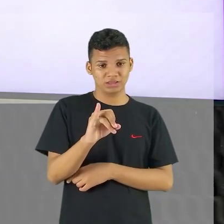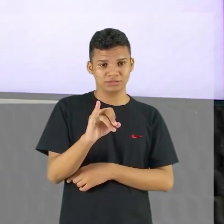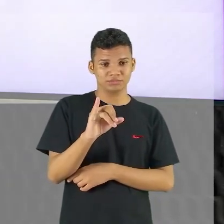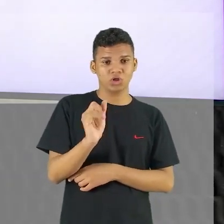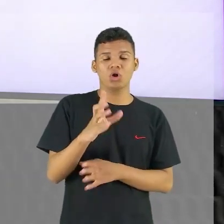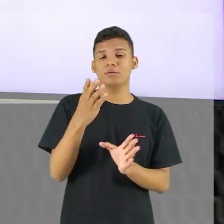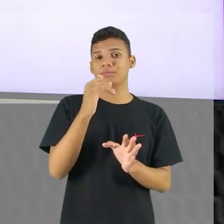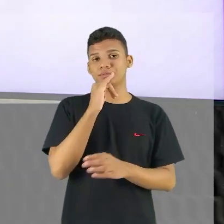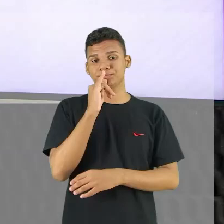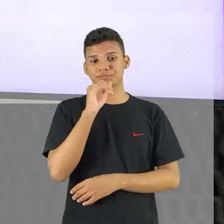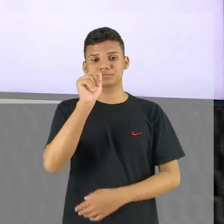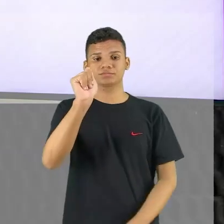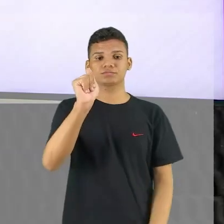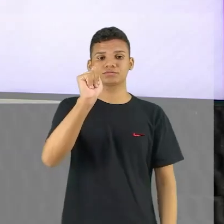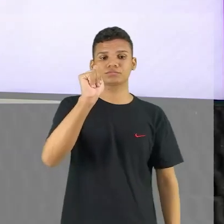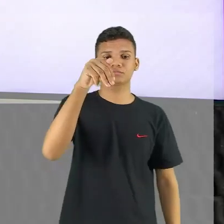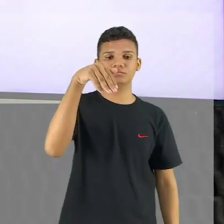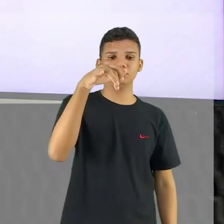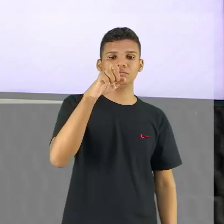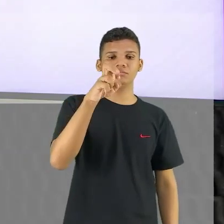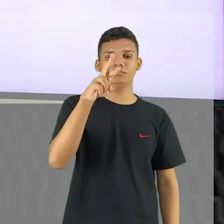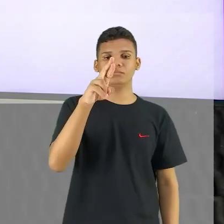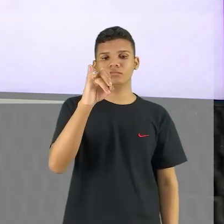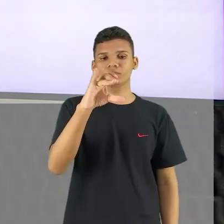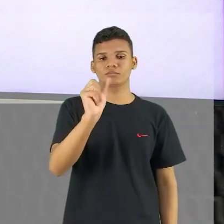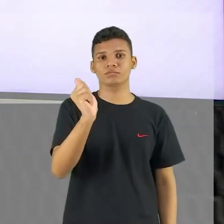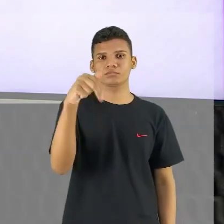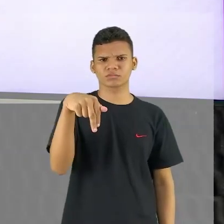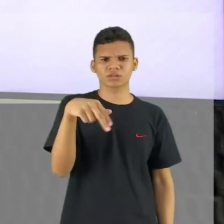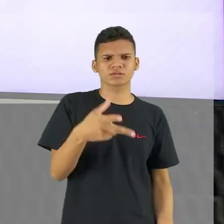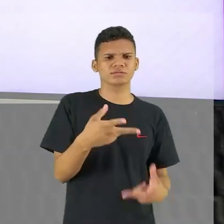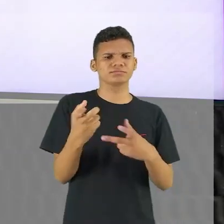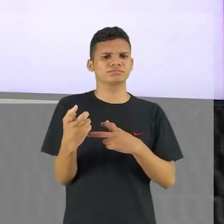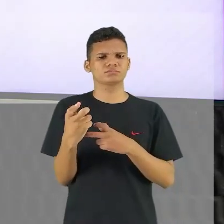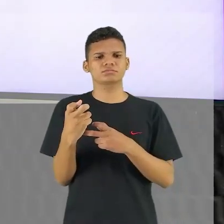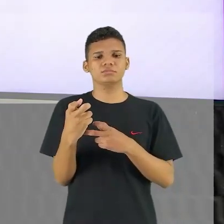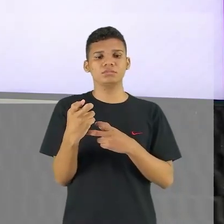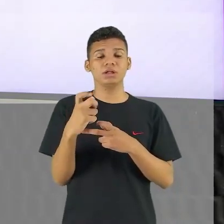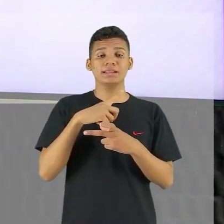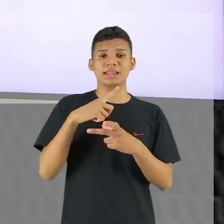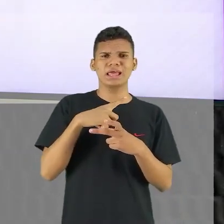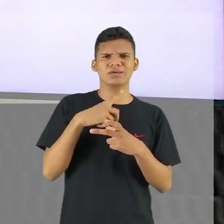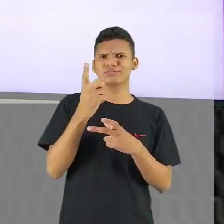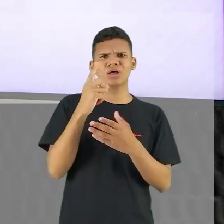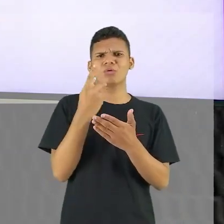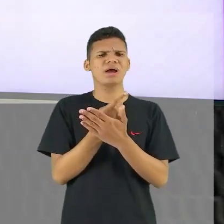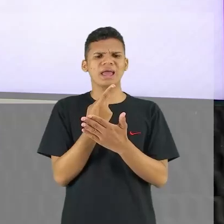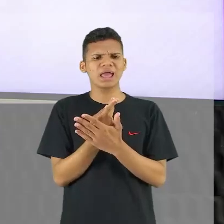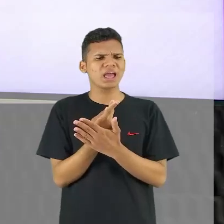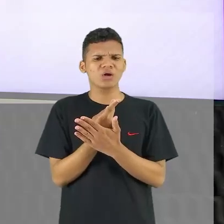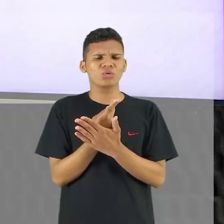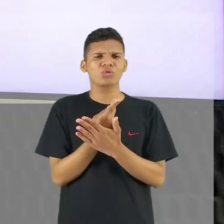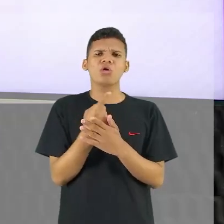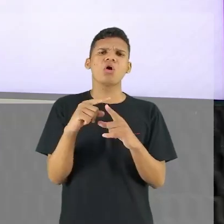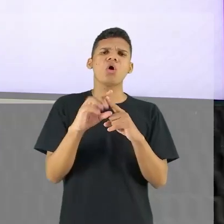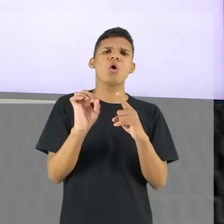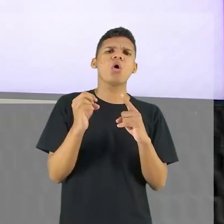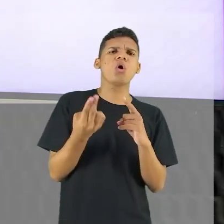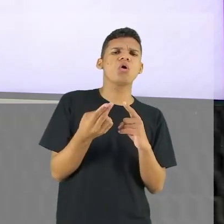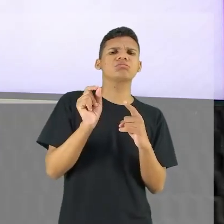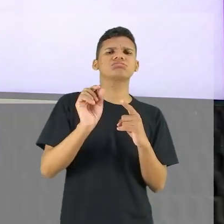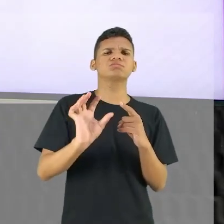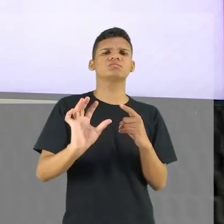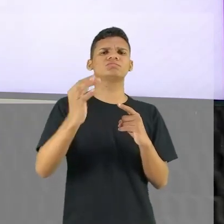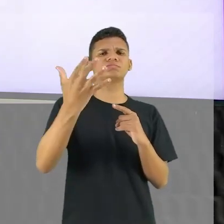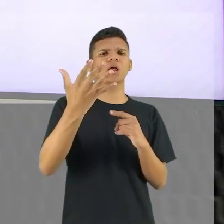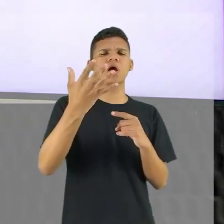vocês observarem esse tipo de coisa numa prova, não é erro, não é um erro de digitação, não é algo que